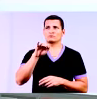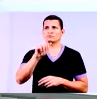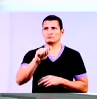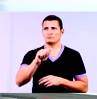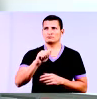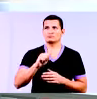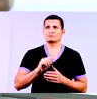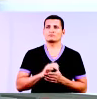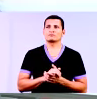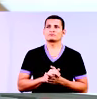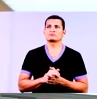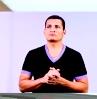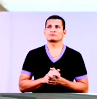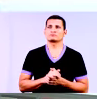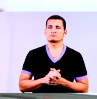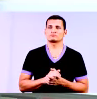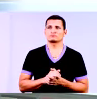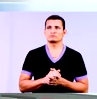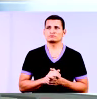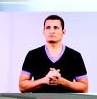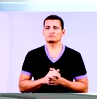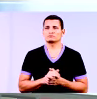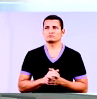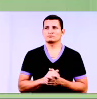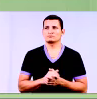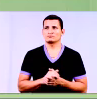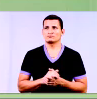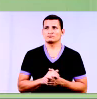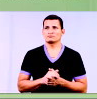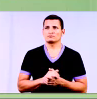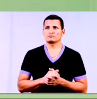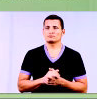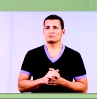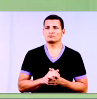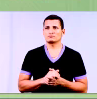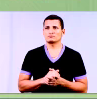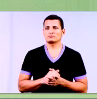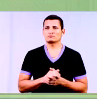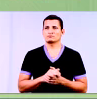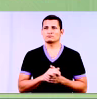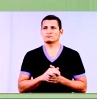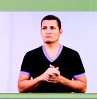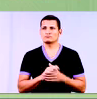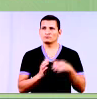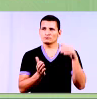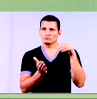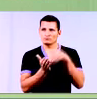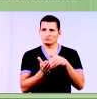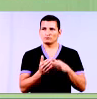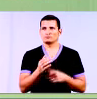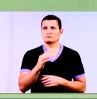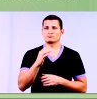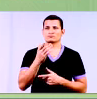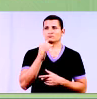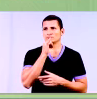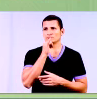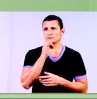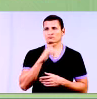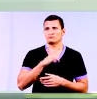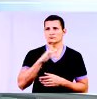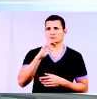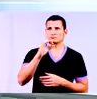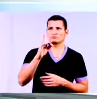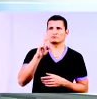mais próximo do núcleo tiver. Então aqui embaixo, se eu continuar essa pirâmide para baixo, a gente vai ter lá o quê? O DVD, por exemplo.